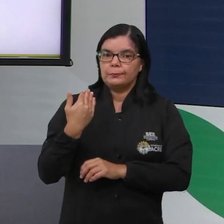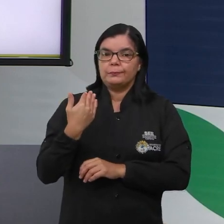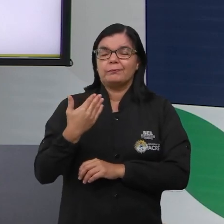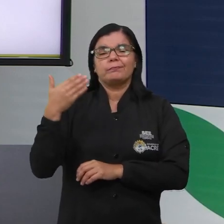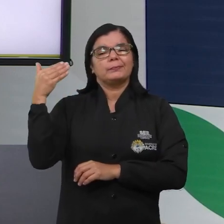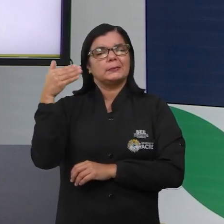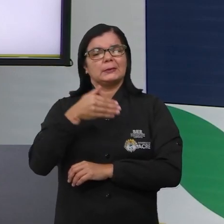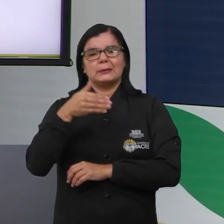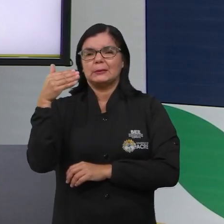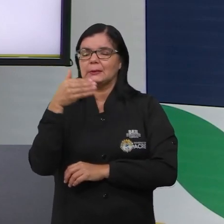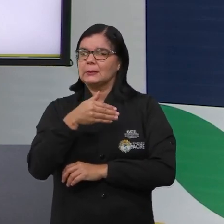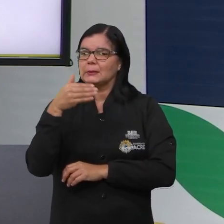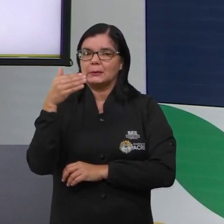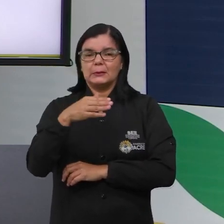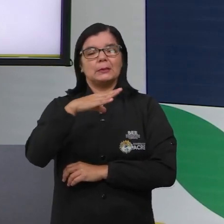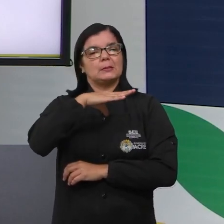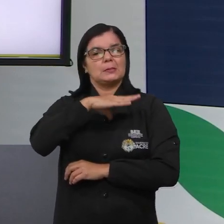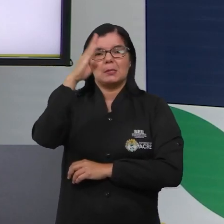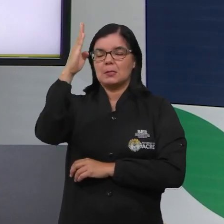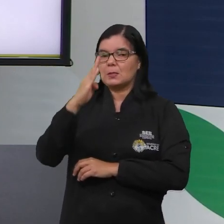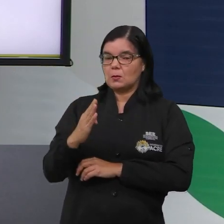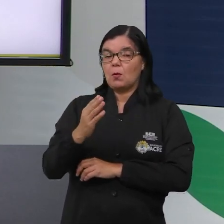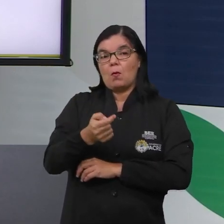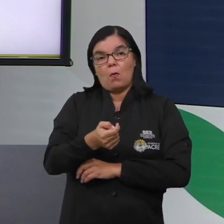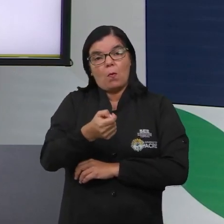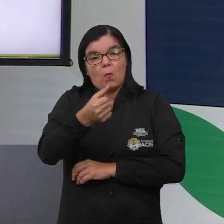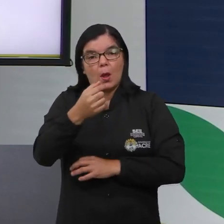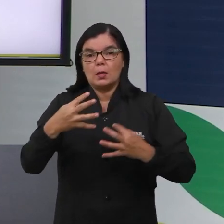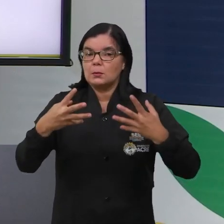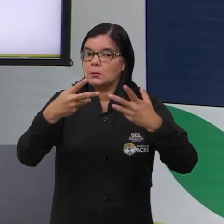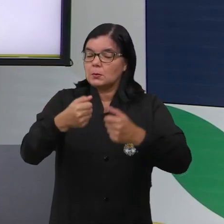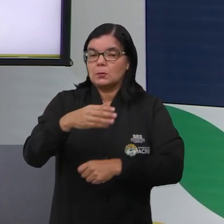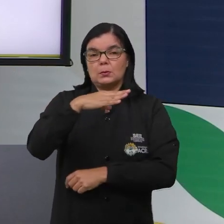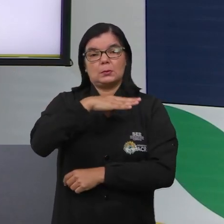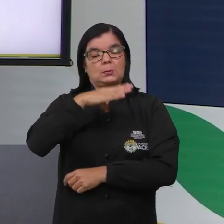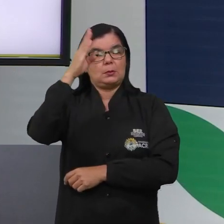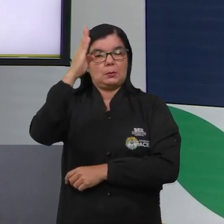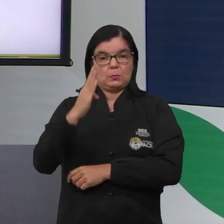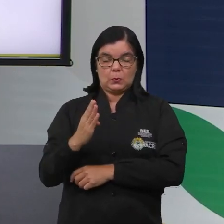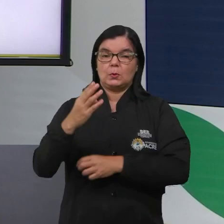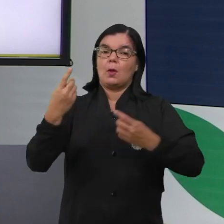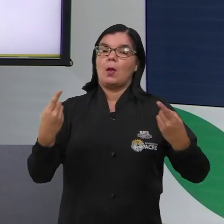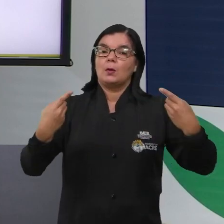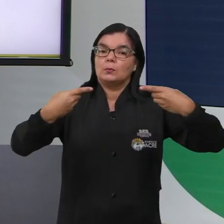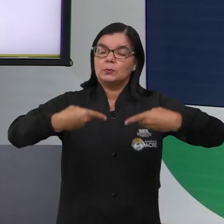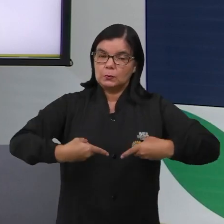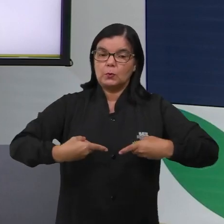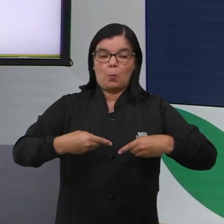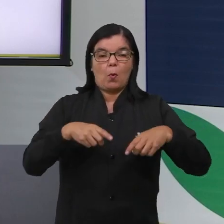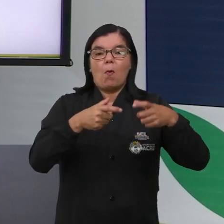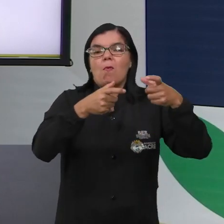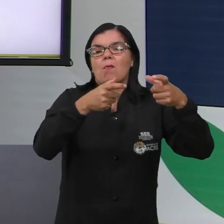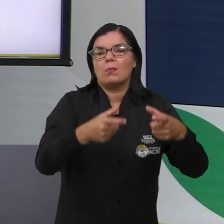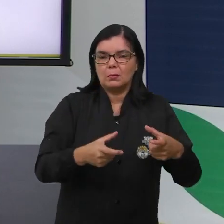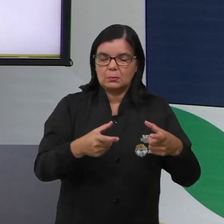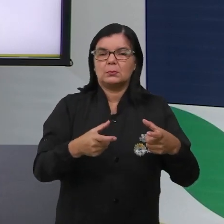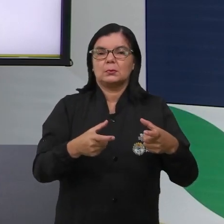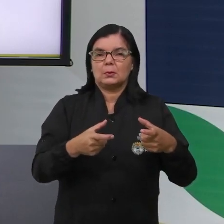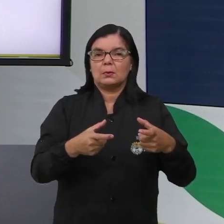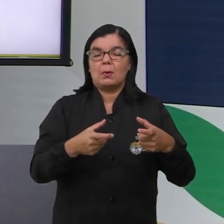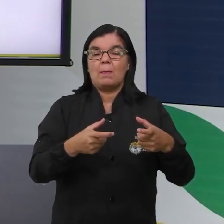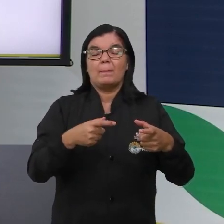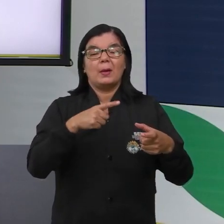em muitas cidades brasileiras, ou em quase todas as cidades brasileiras. A disputa por território, muitas vezes,